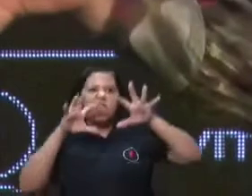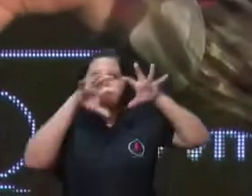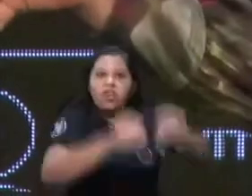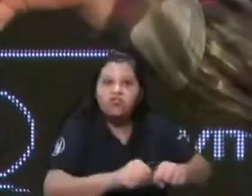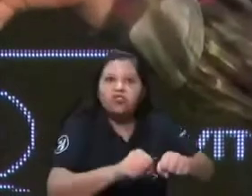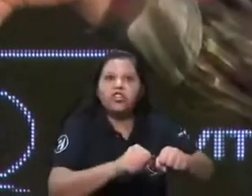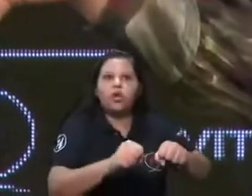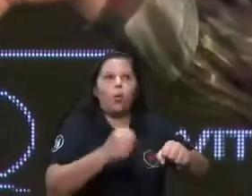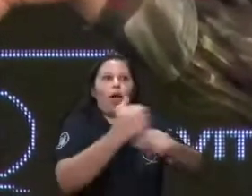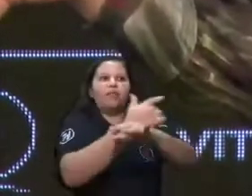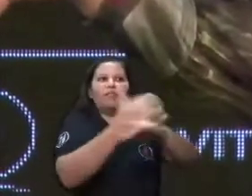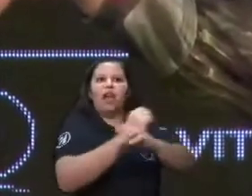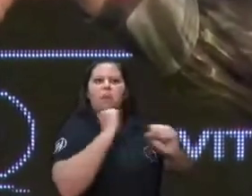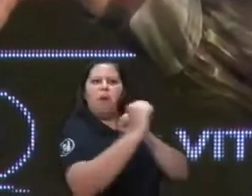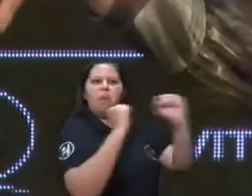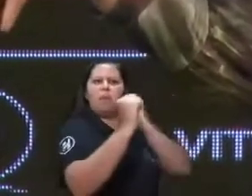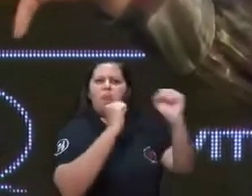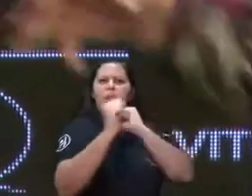Siquém.